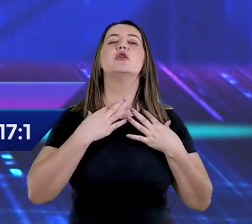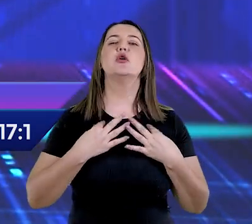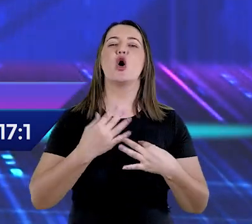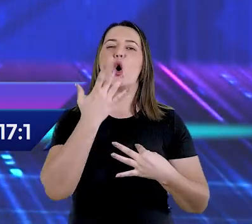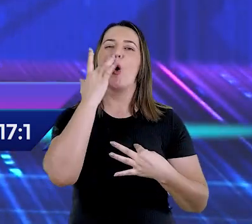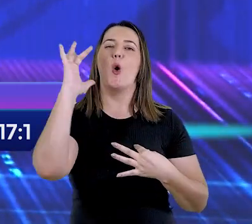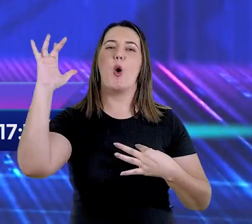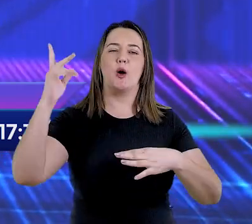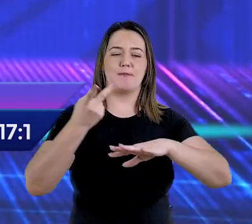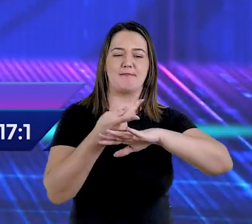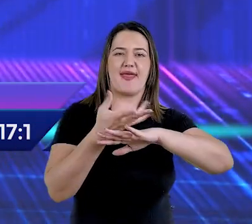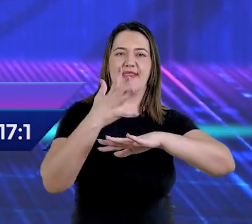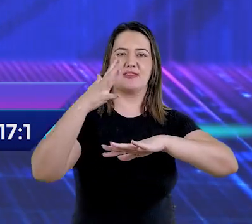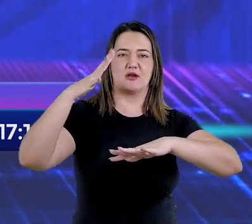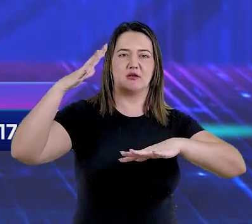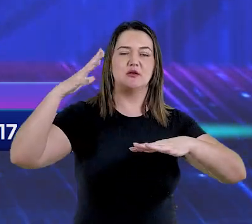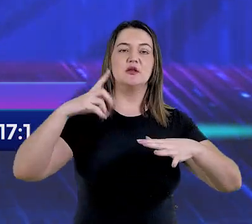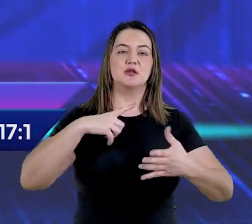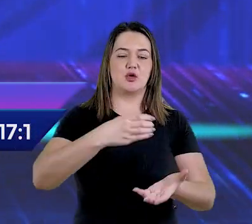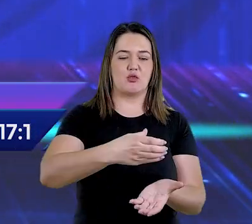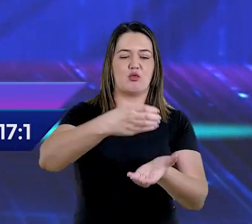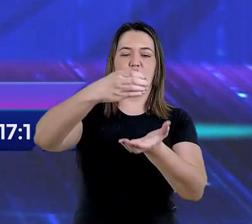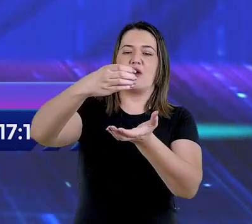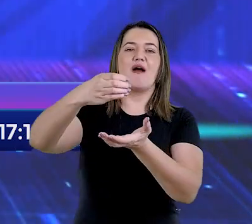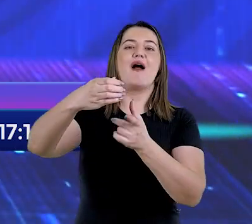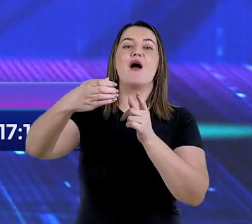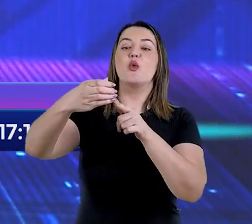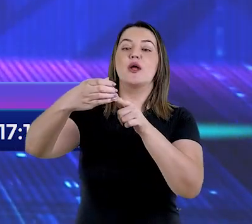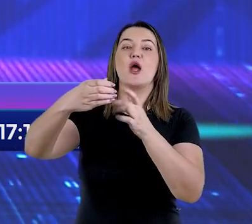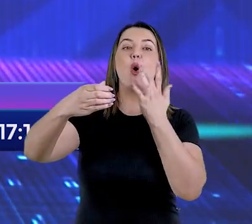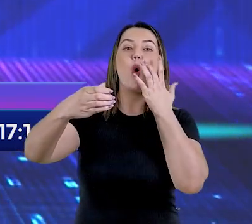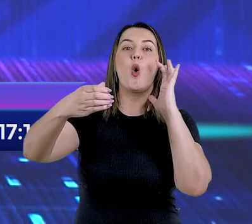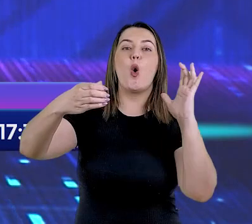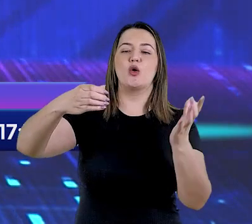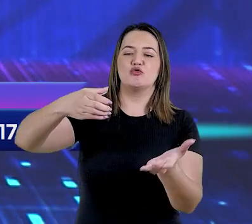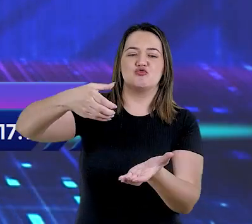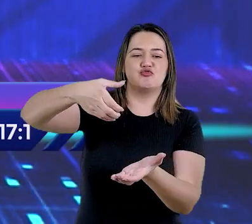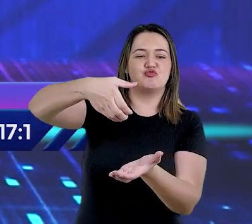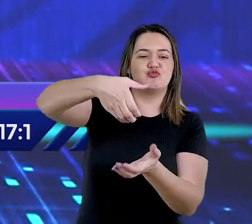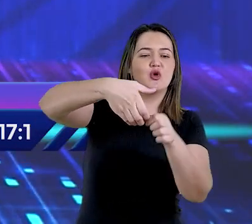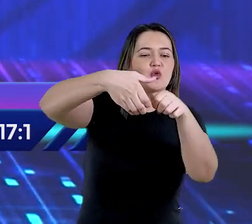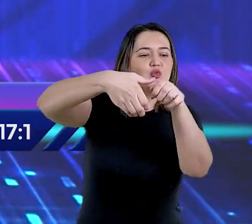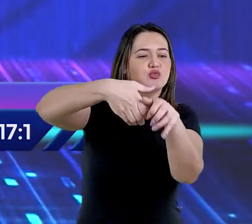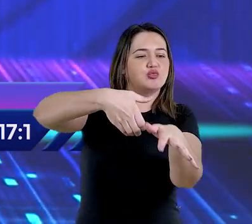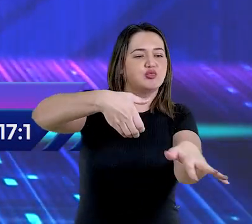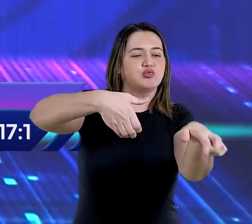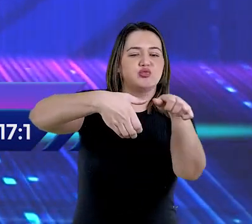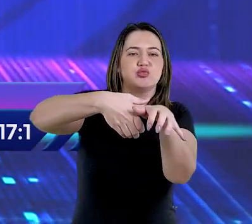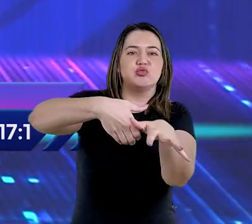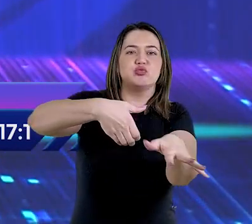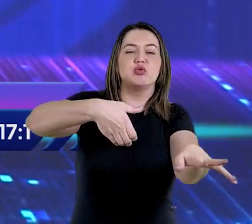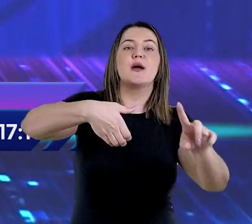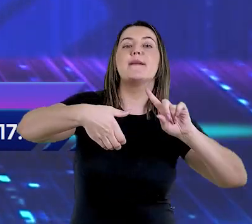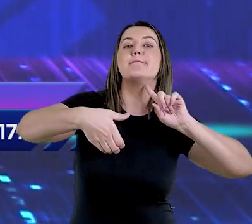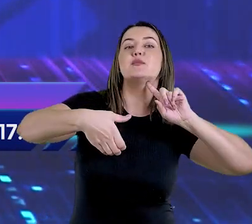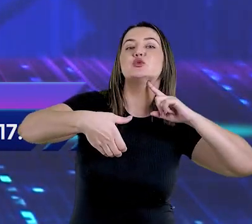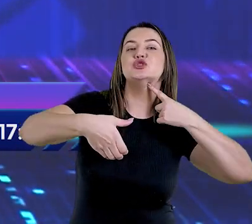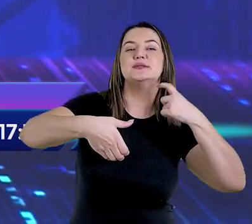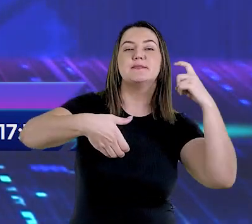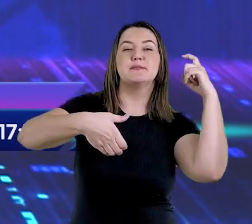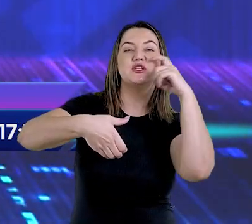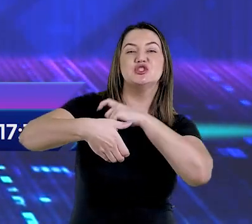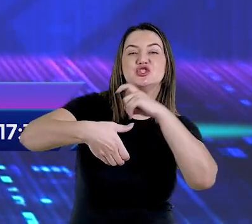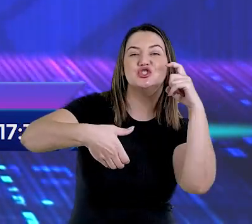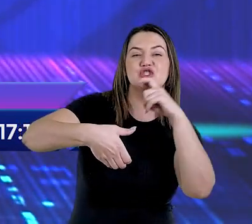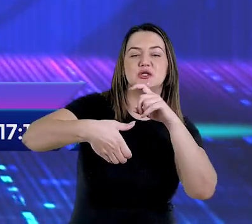pérolas, tendo na mão um cálice de ouro transbordante de abominações, e das imundícias da sua prostituição. Na